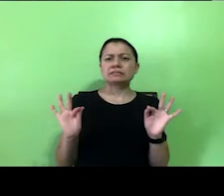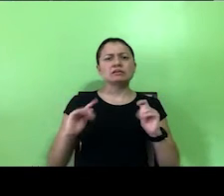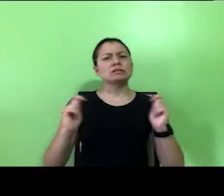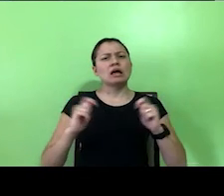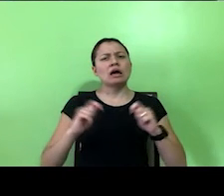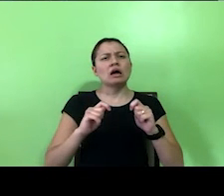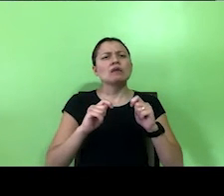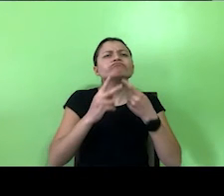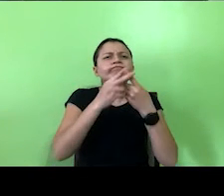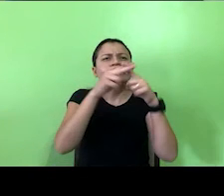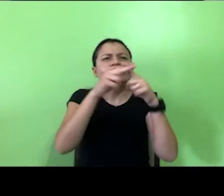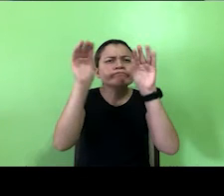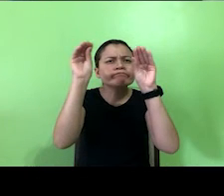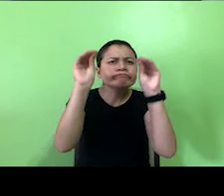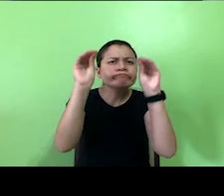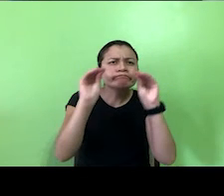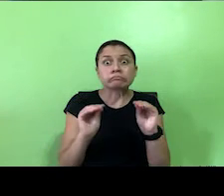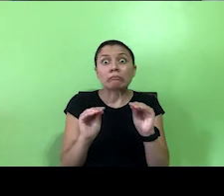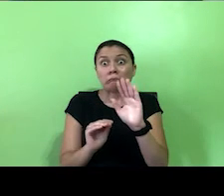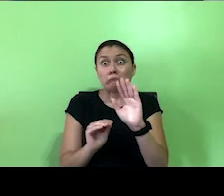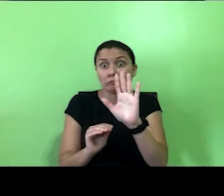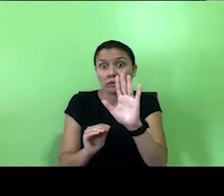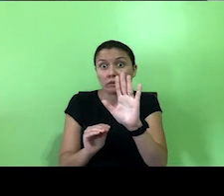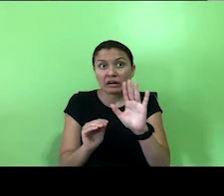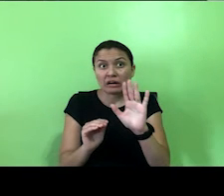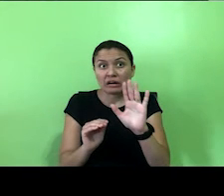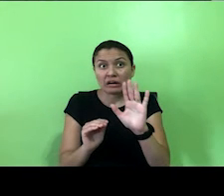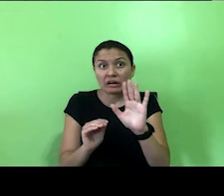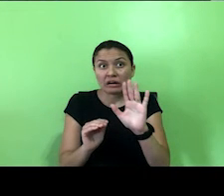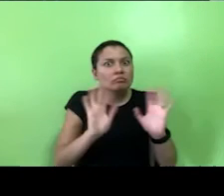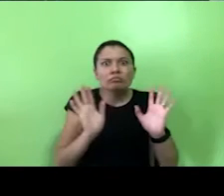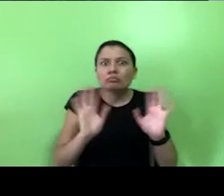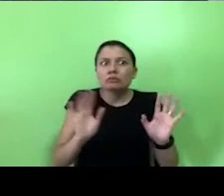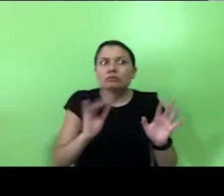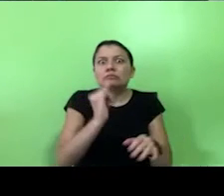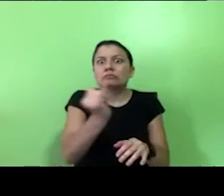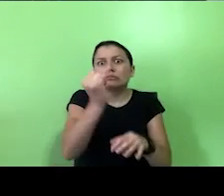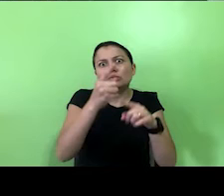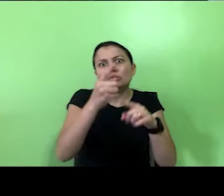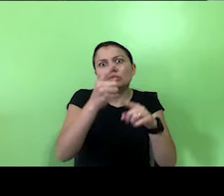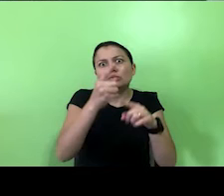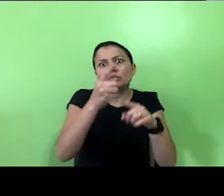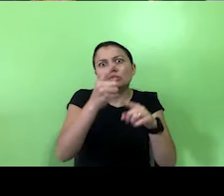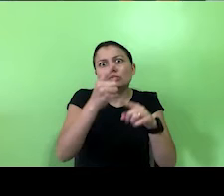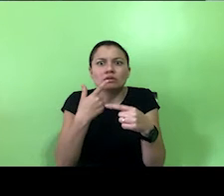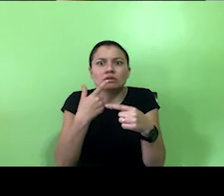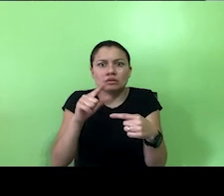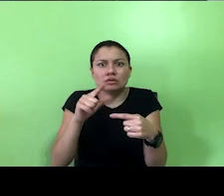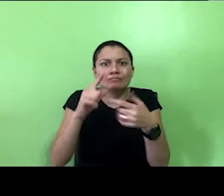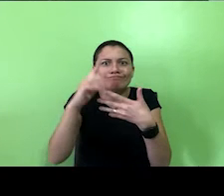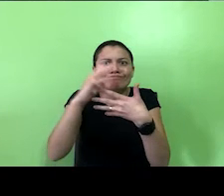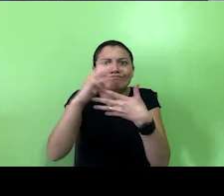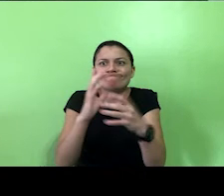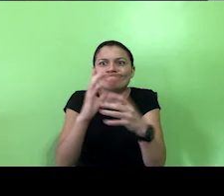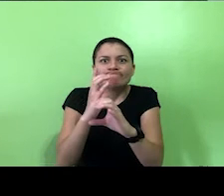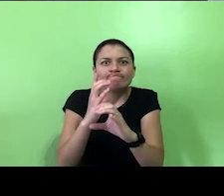de configuração, nós não podemos assumir que é uma coisa trivial devido à barreira da língua. Eu trago aqui um exemplo de onde a